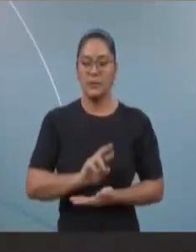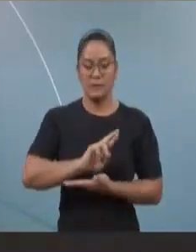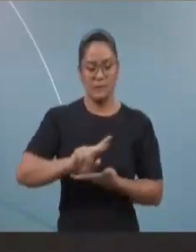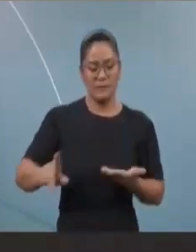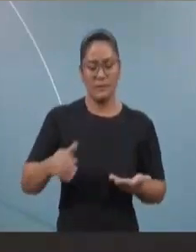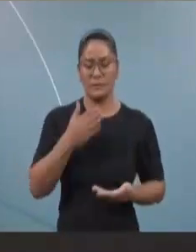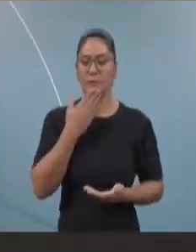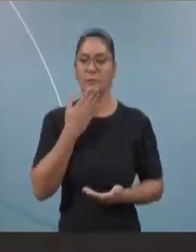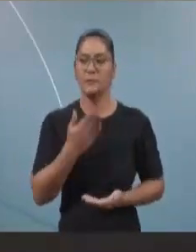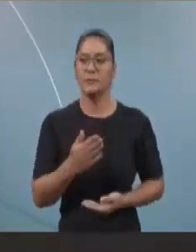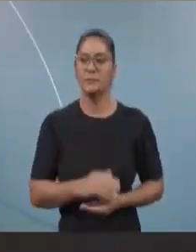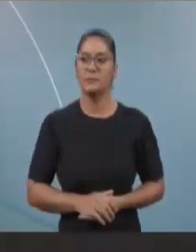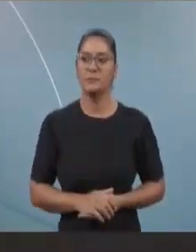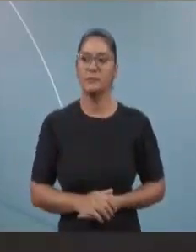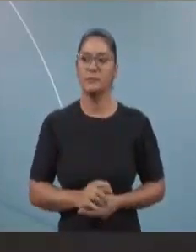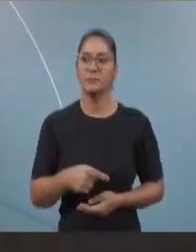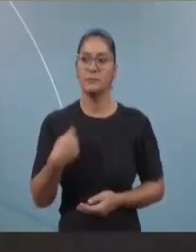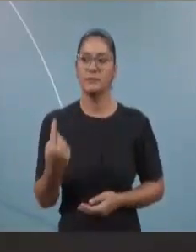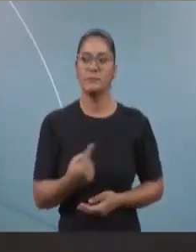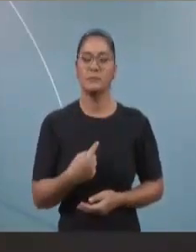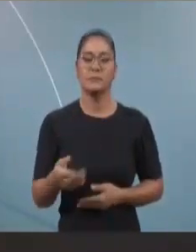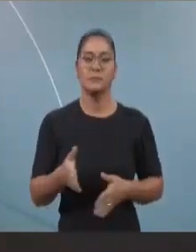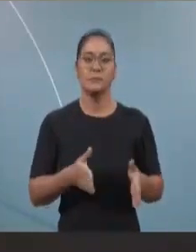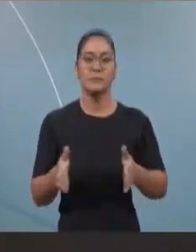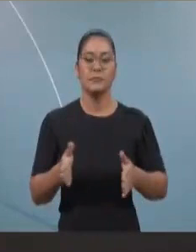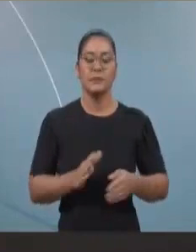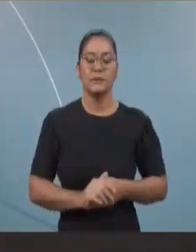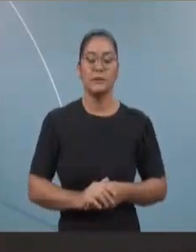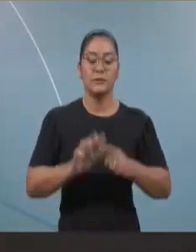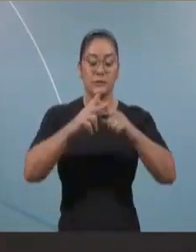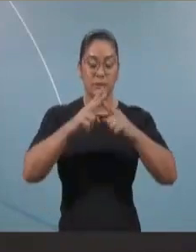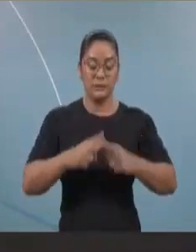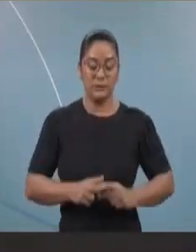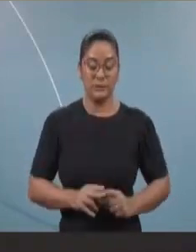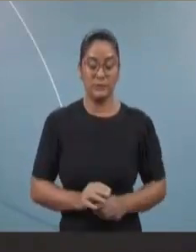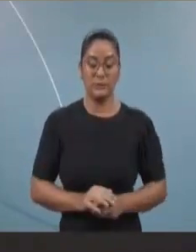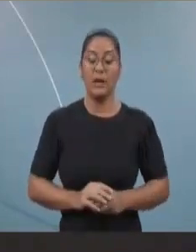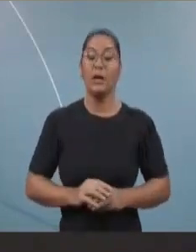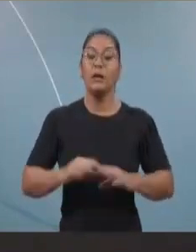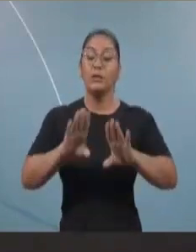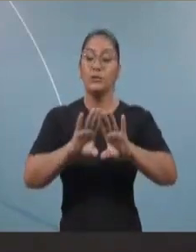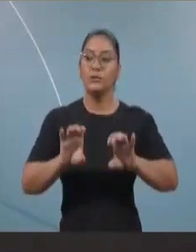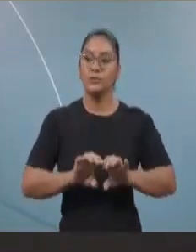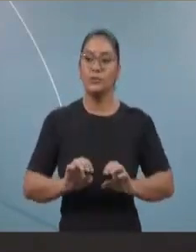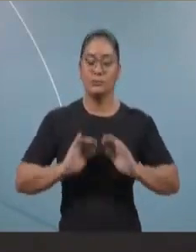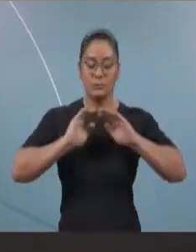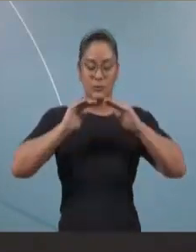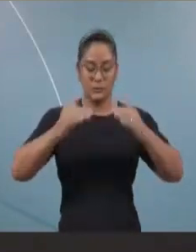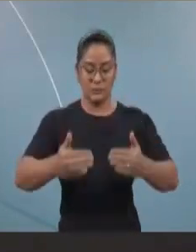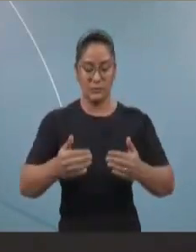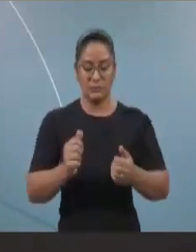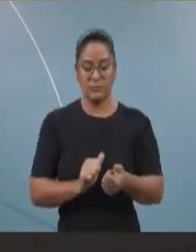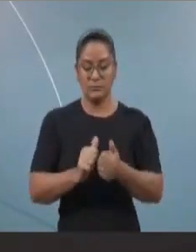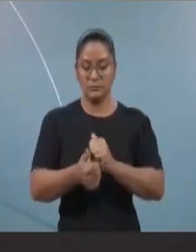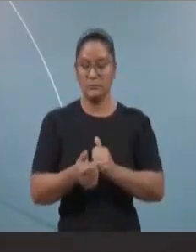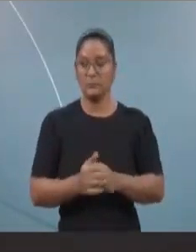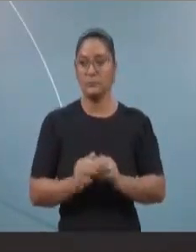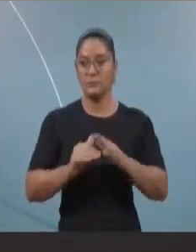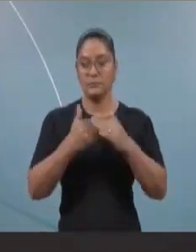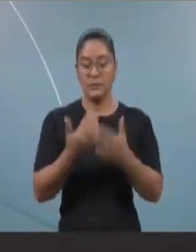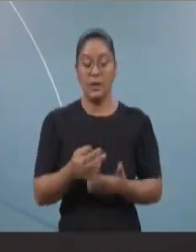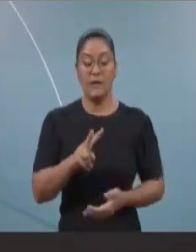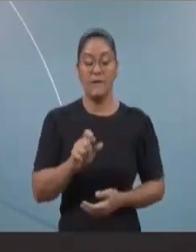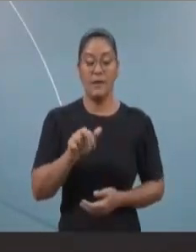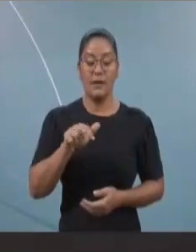solicitações através do nosso mandato a reforma estrutural do ginásio poliesportivo da Escola Estadual